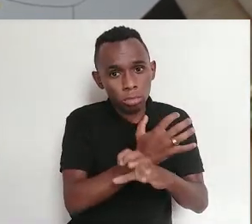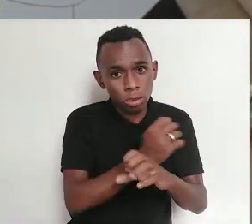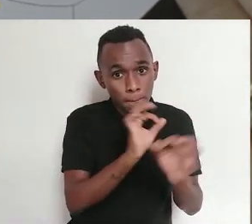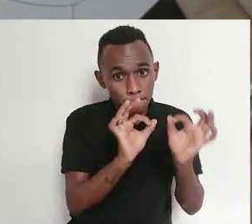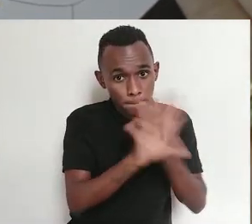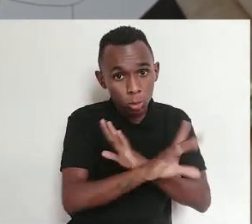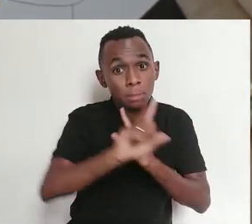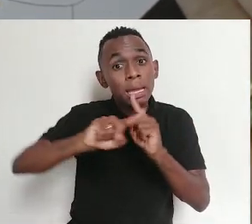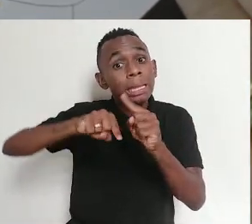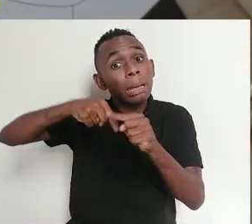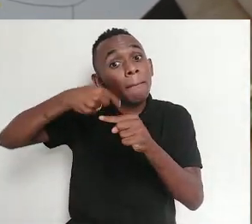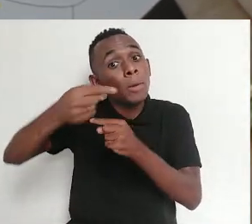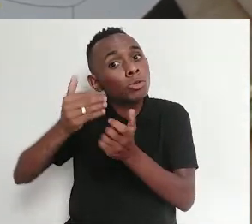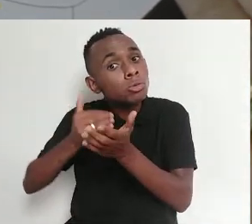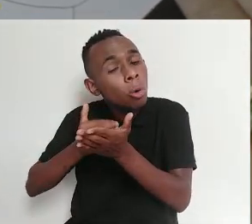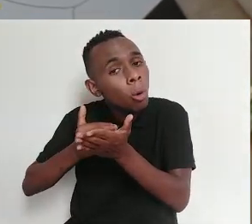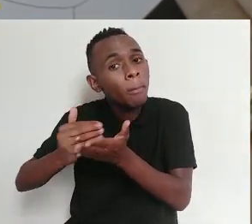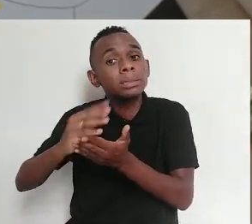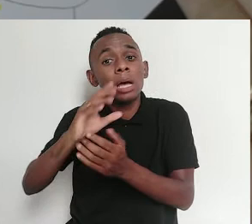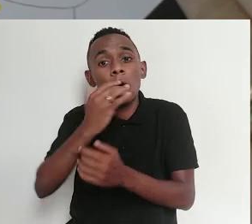para depois passar o laranja.